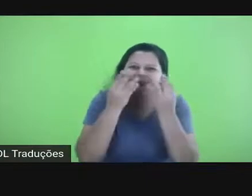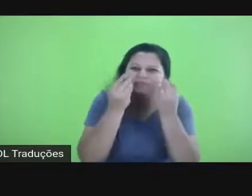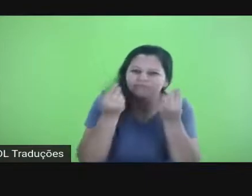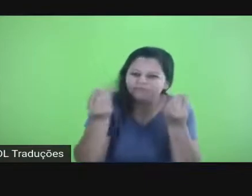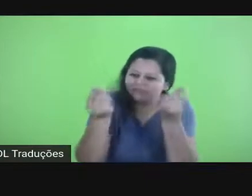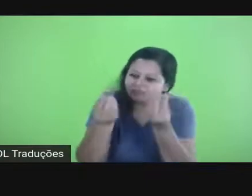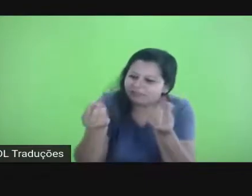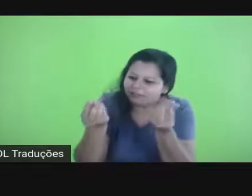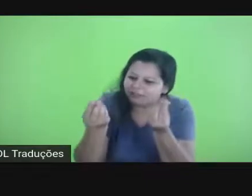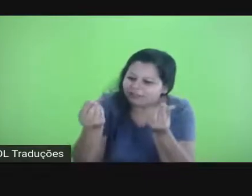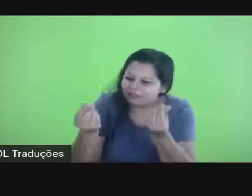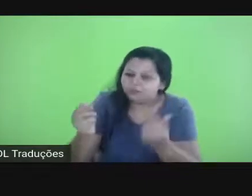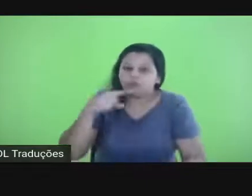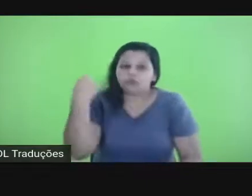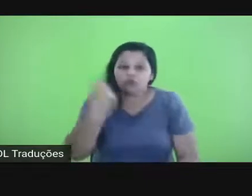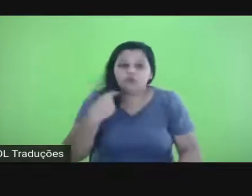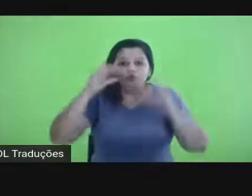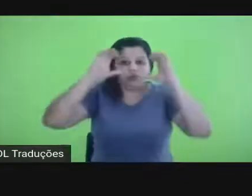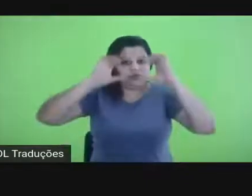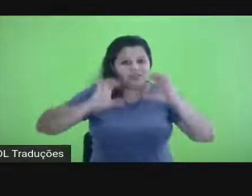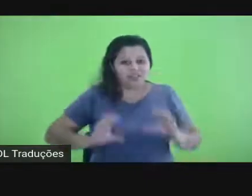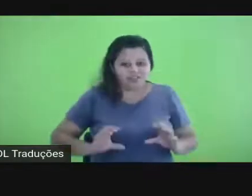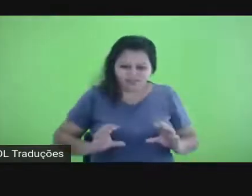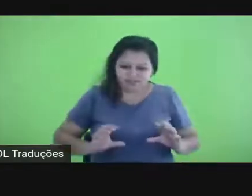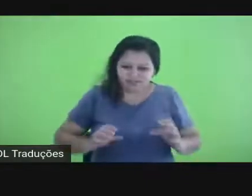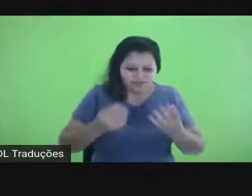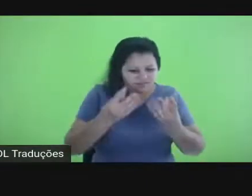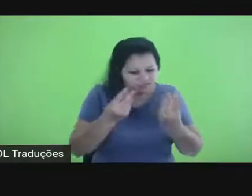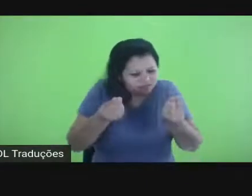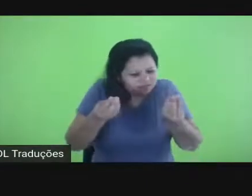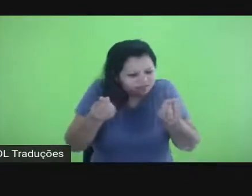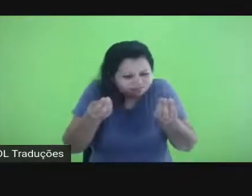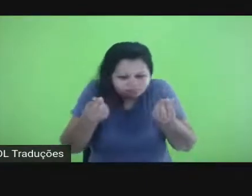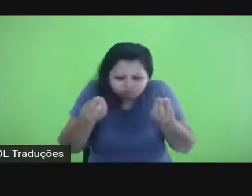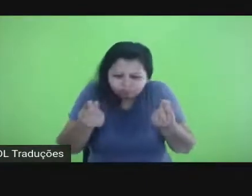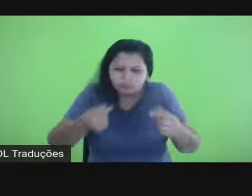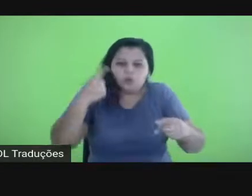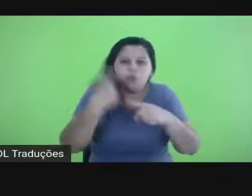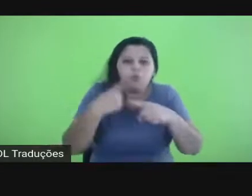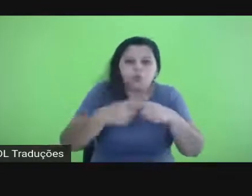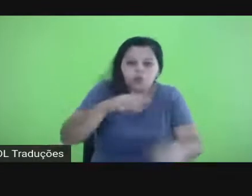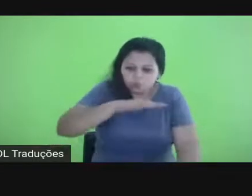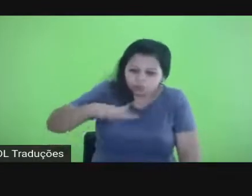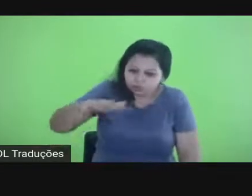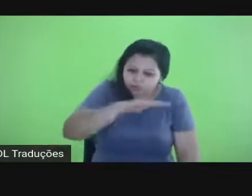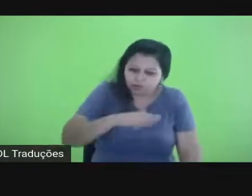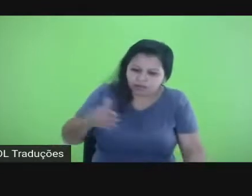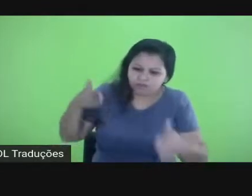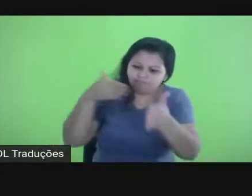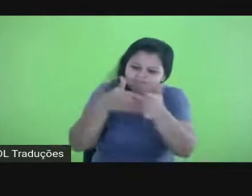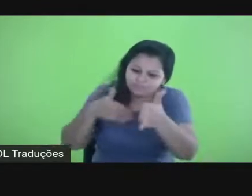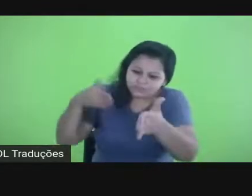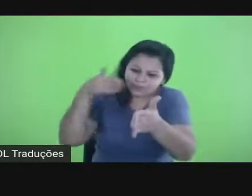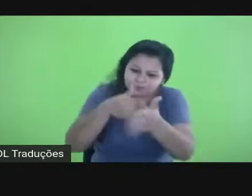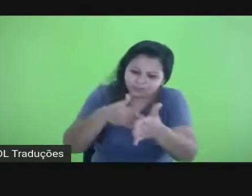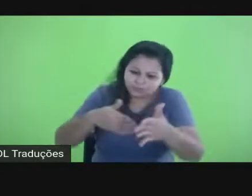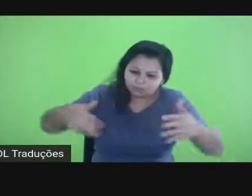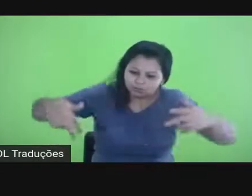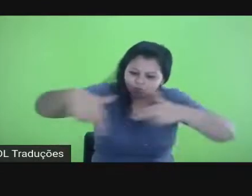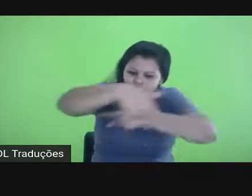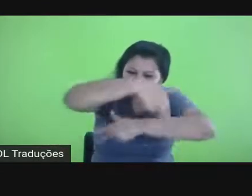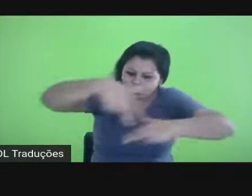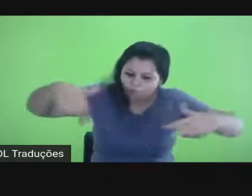cidadania mutilada, né? Nós mulheres, porque nós temos um espaço restrito de locomoção nas cidades. Por conta